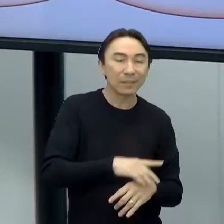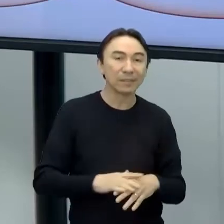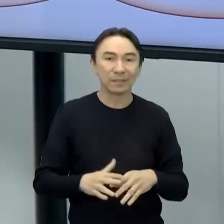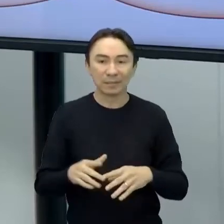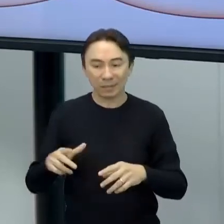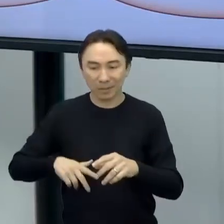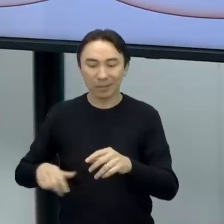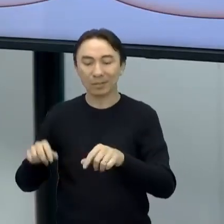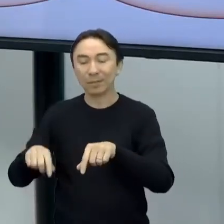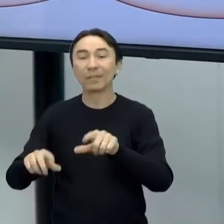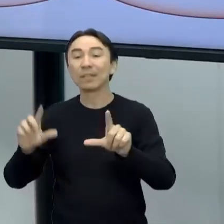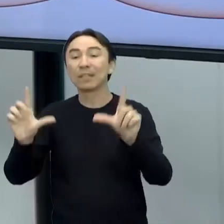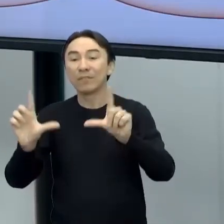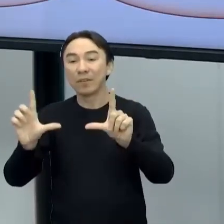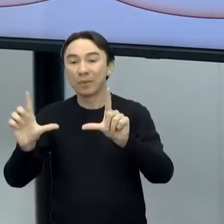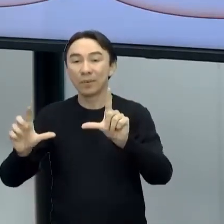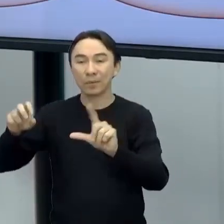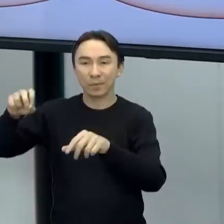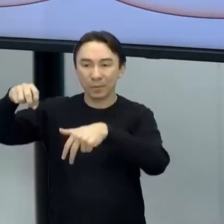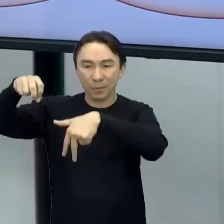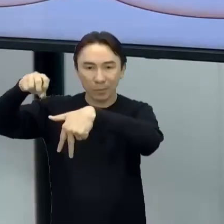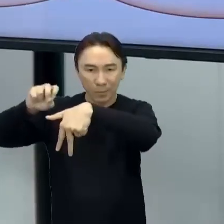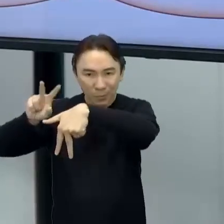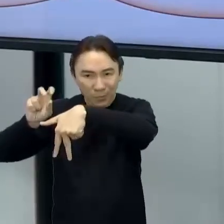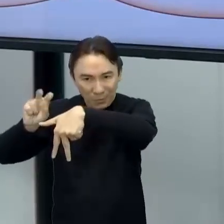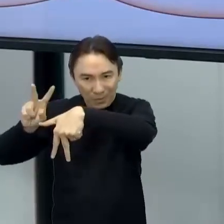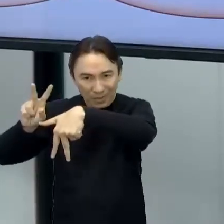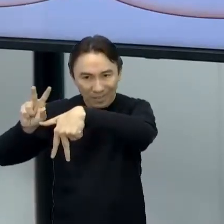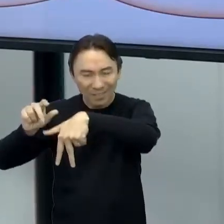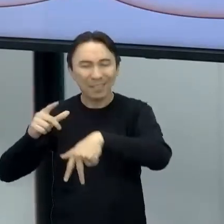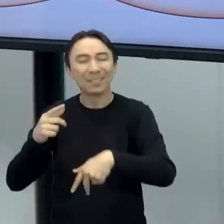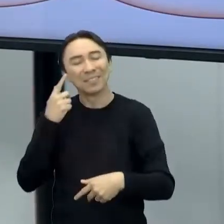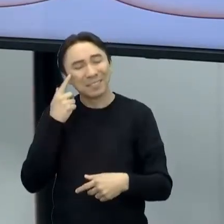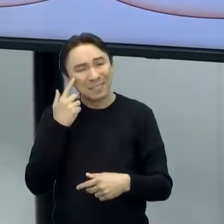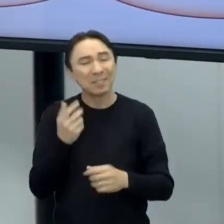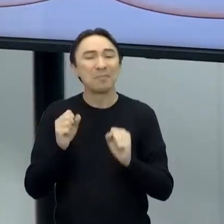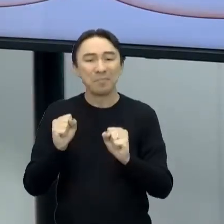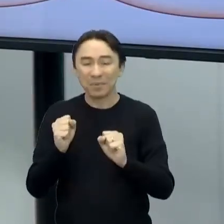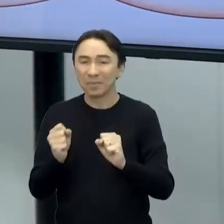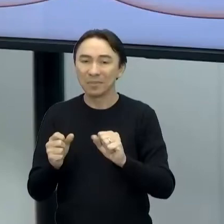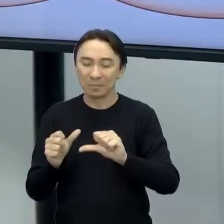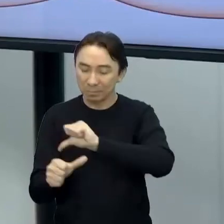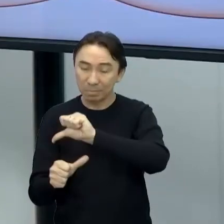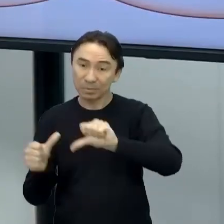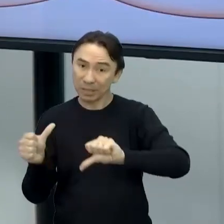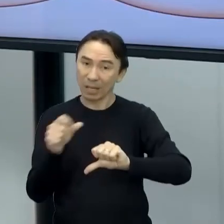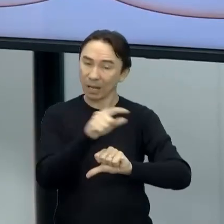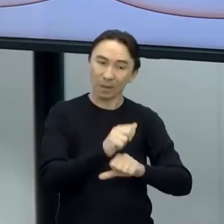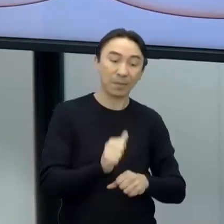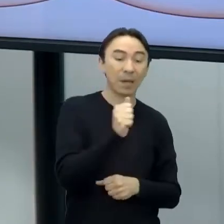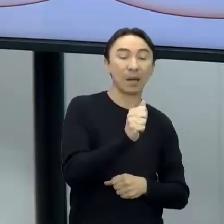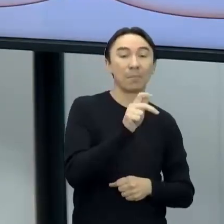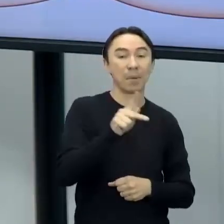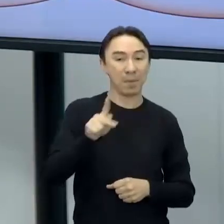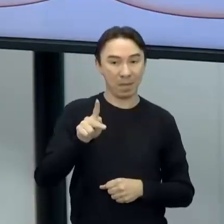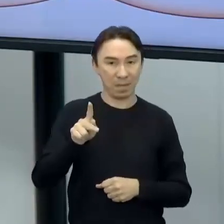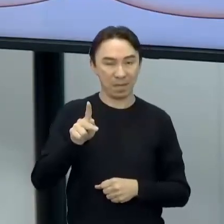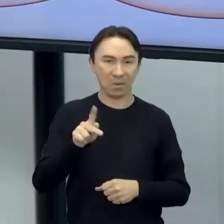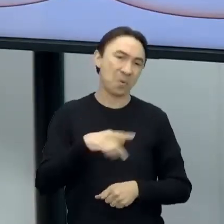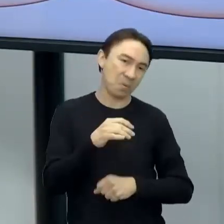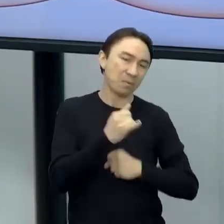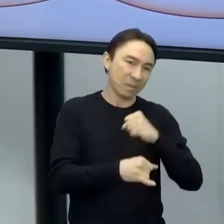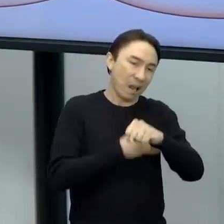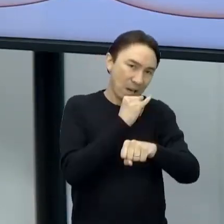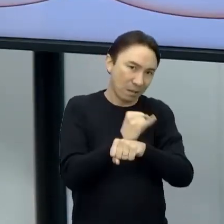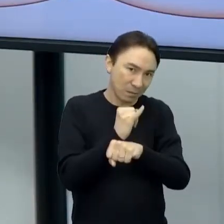Cultura, migrem para o aplicativo ou para o CMSP Web, para que possam